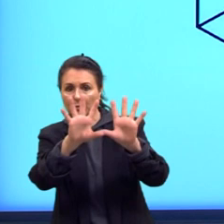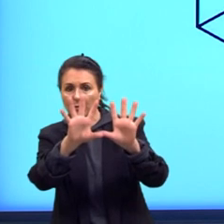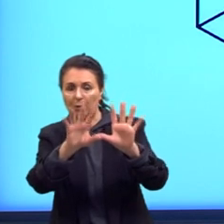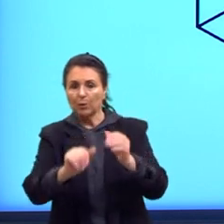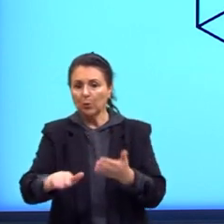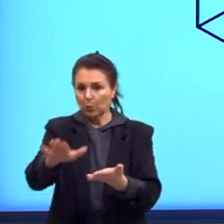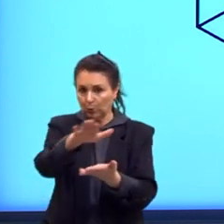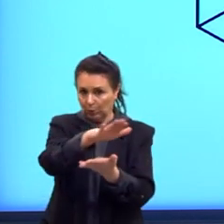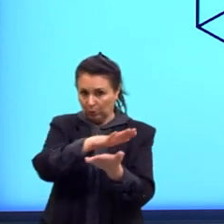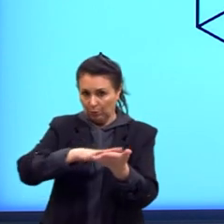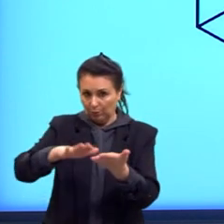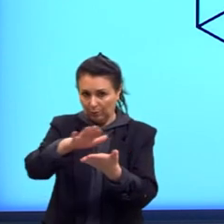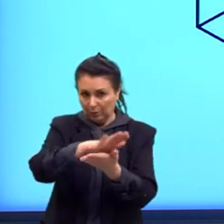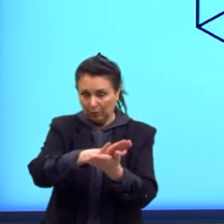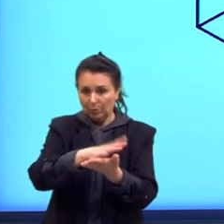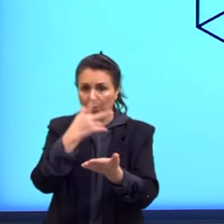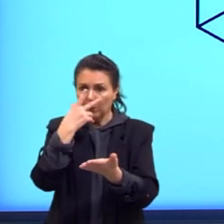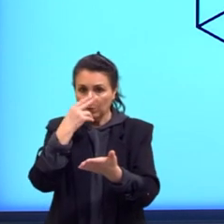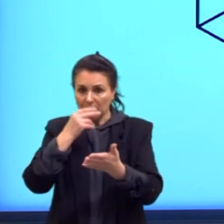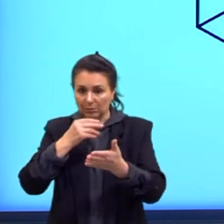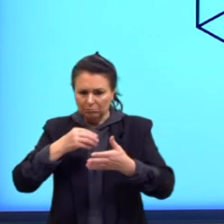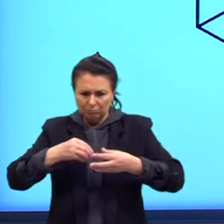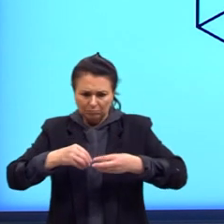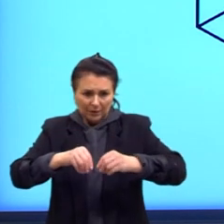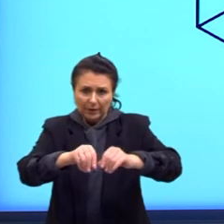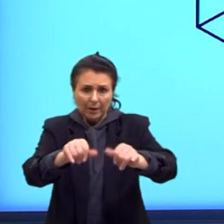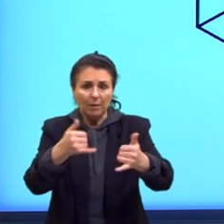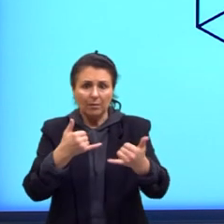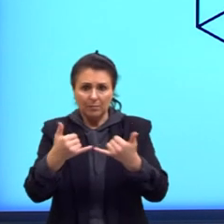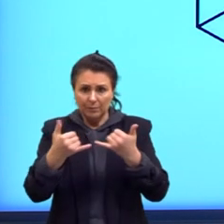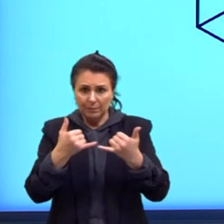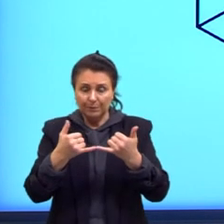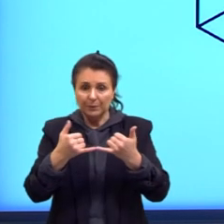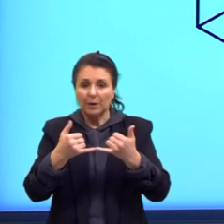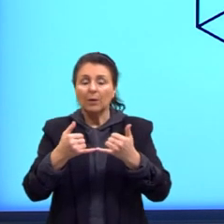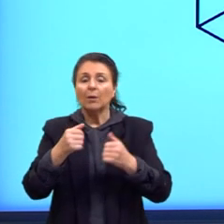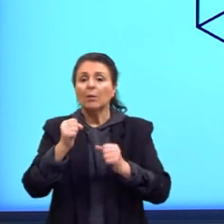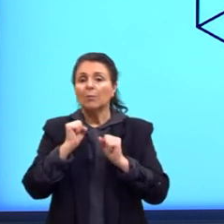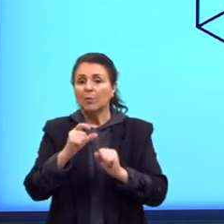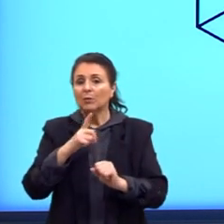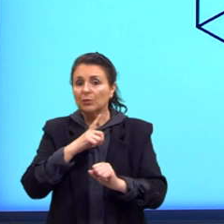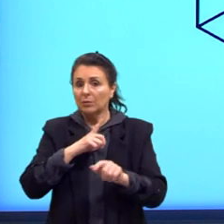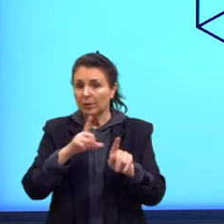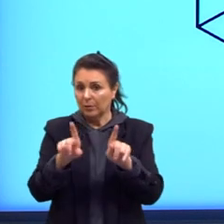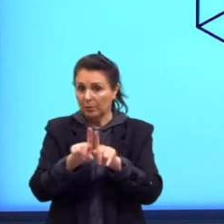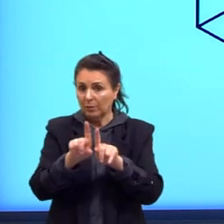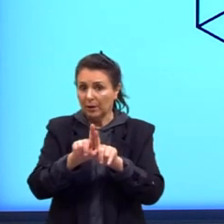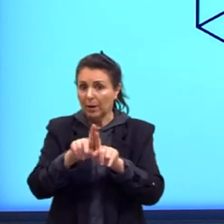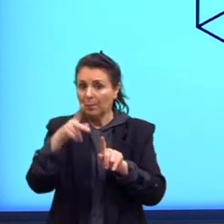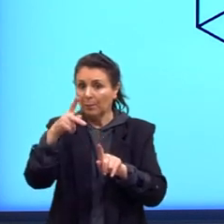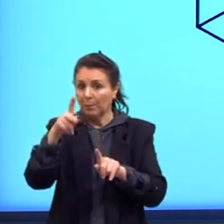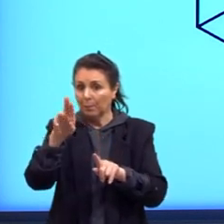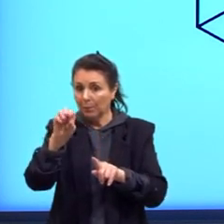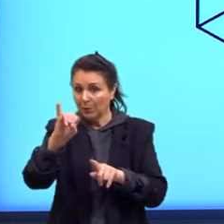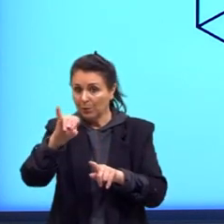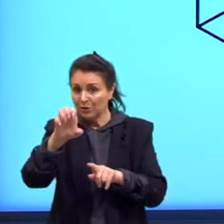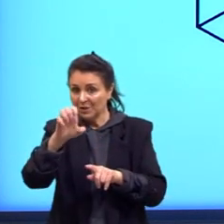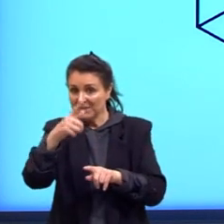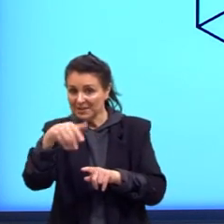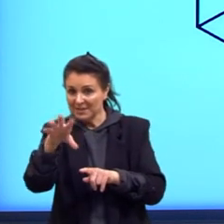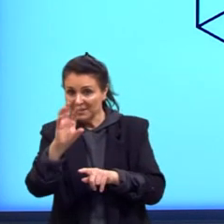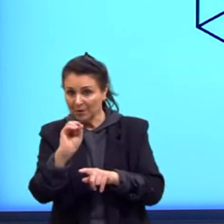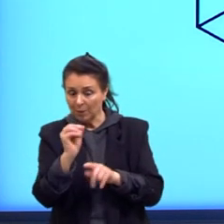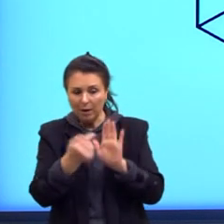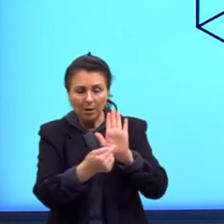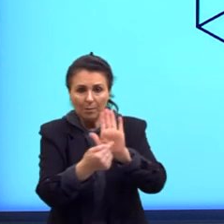exemplo em um plano como se fosse na terra né Nós poderíamos ter que a projeção é a sombra